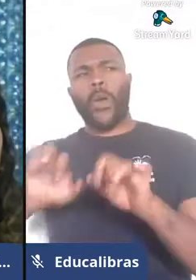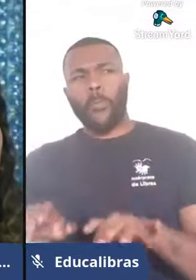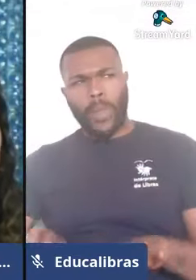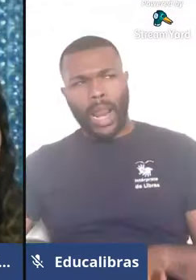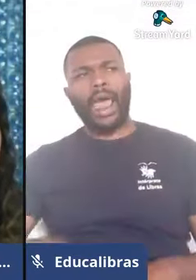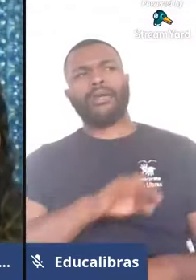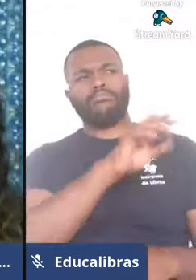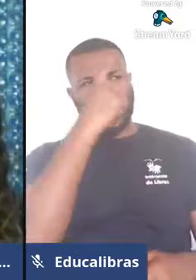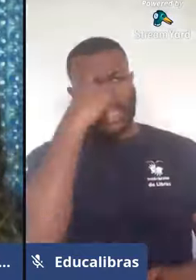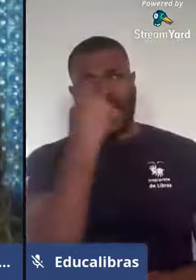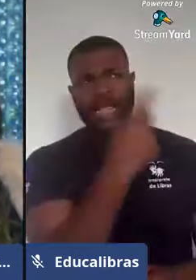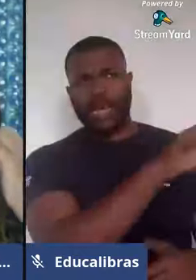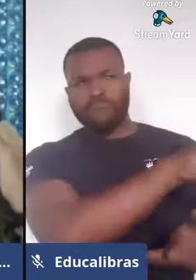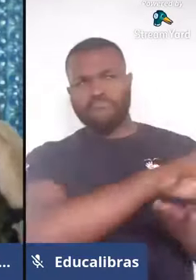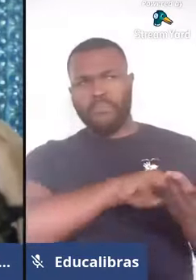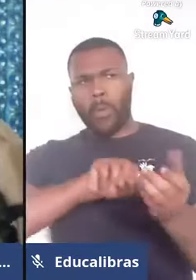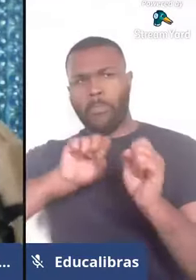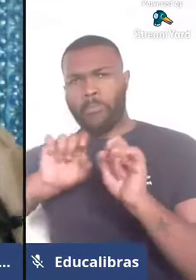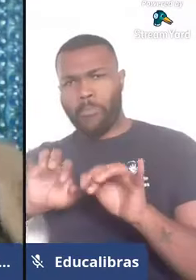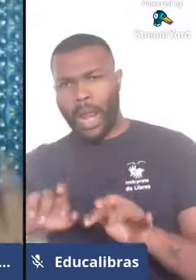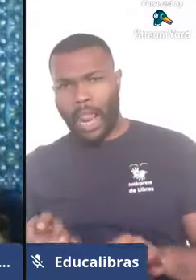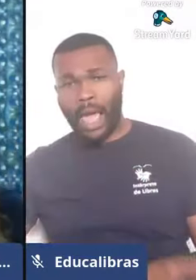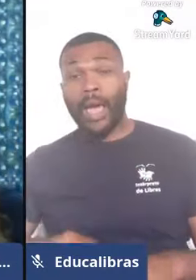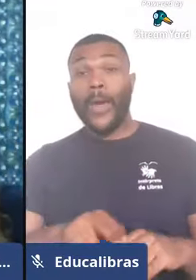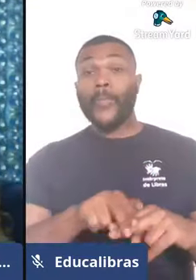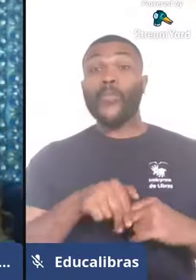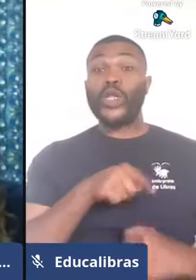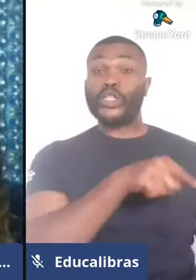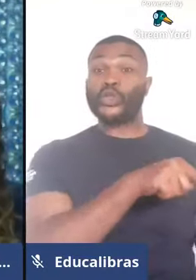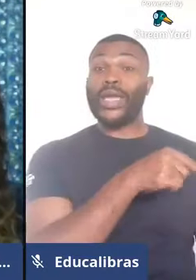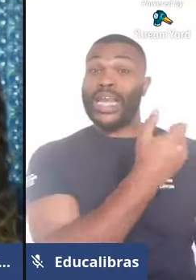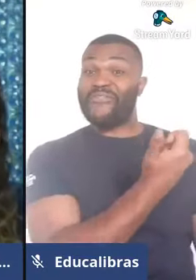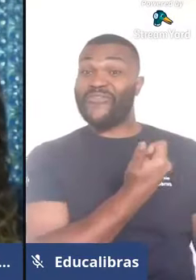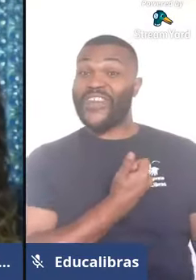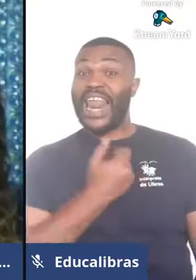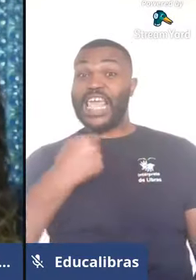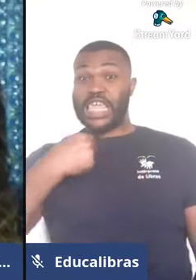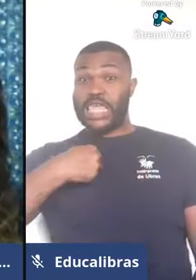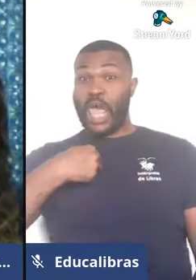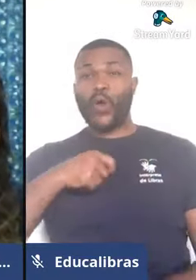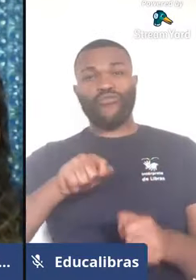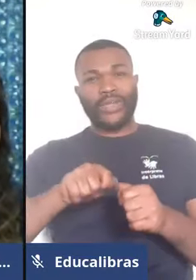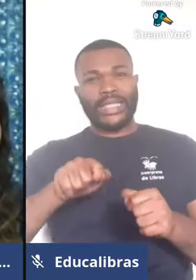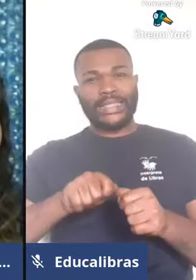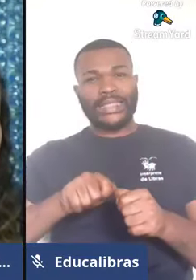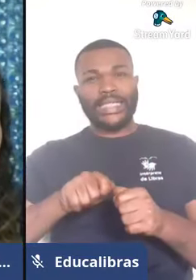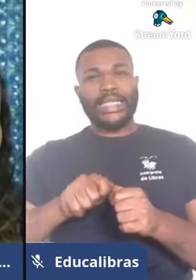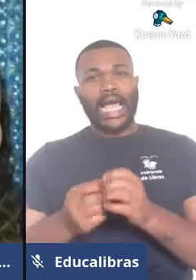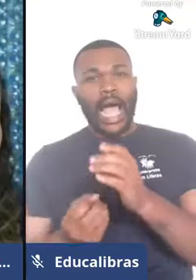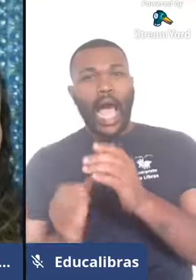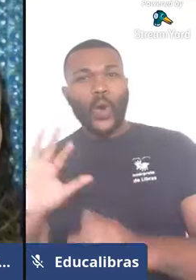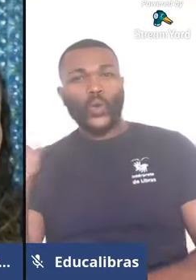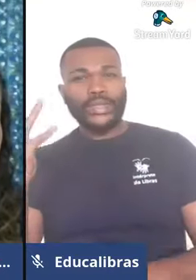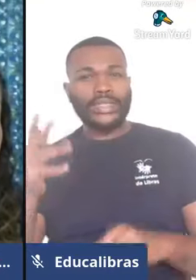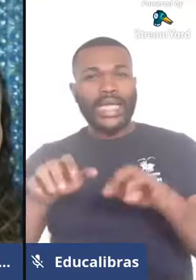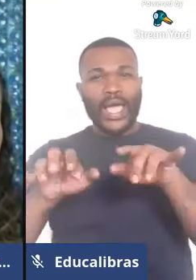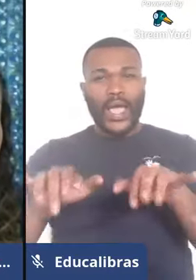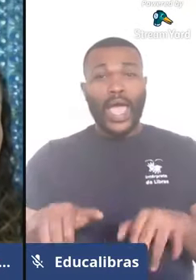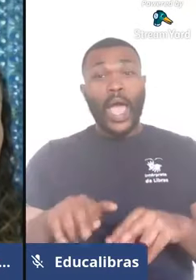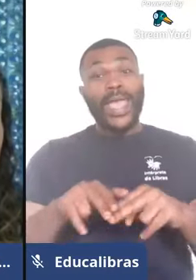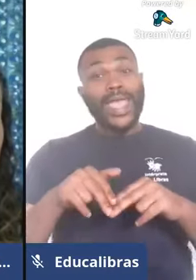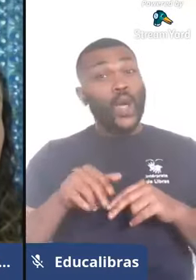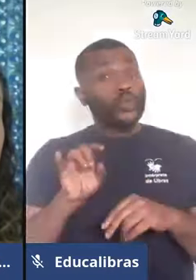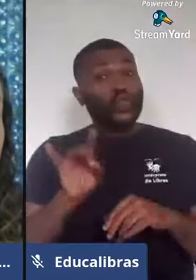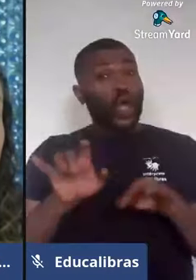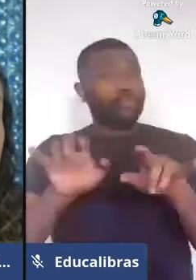ele fala que fui eu que fiz sair do papel, mas na verdade a ideia foi dele. Eu só ajudei a fazer isso tomar